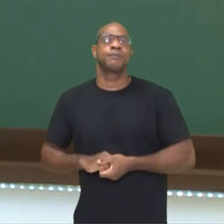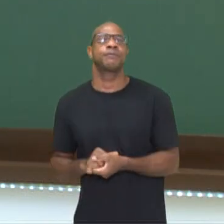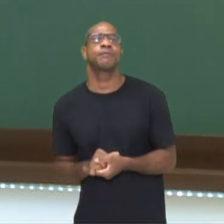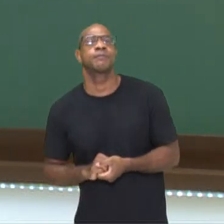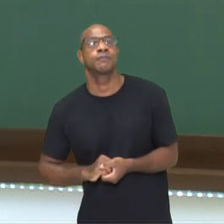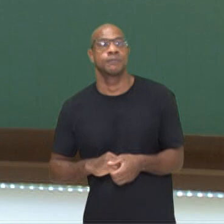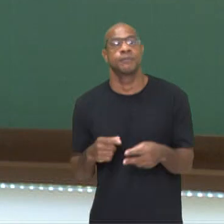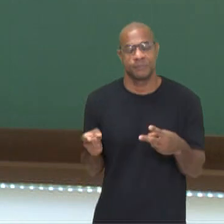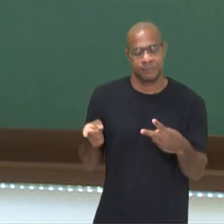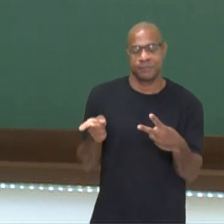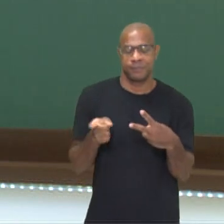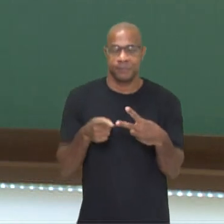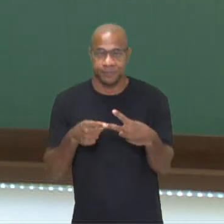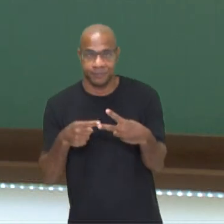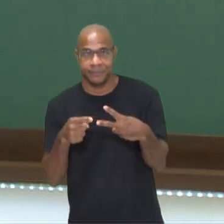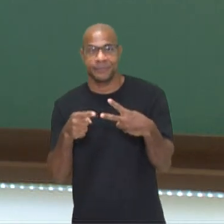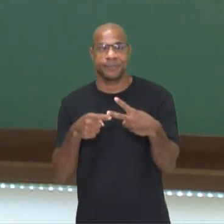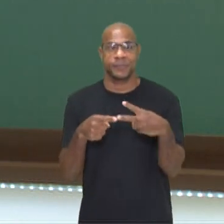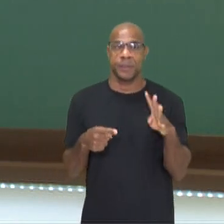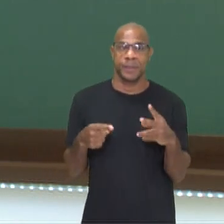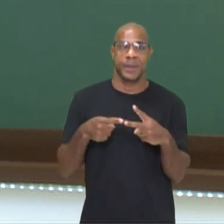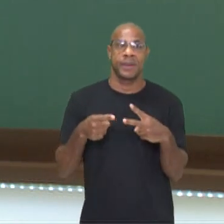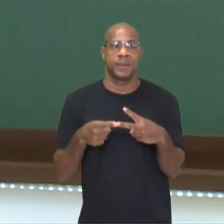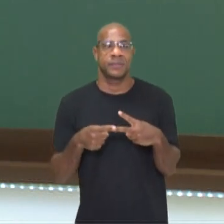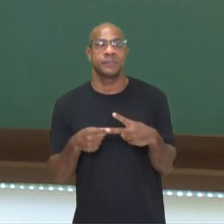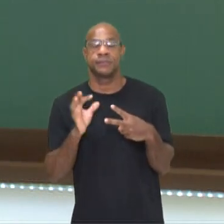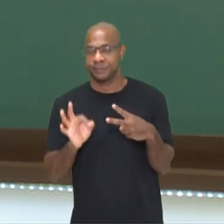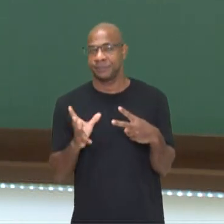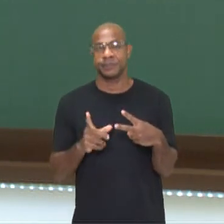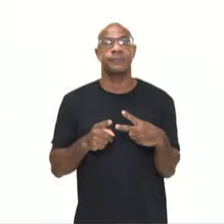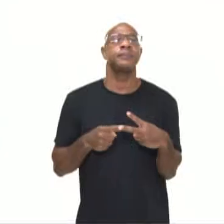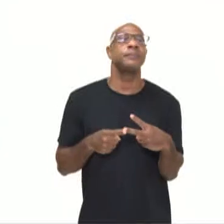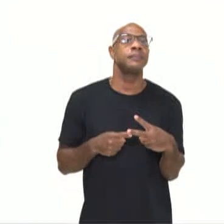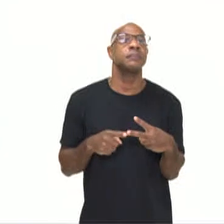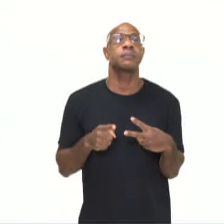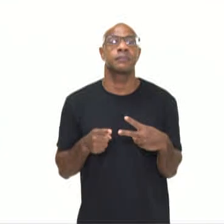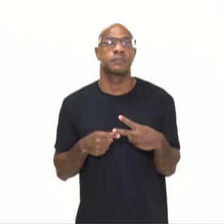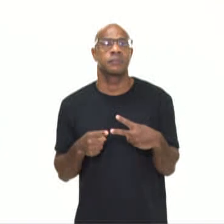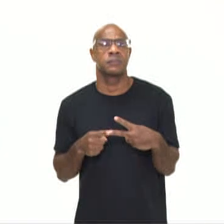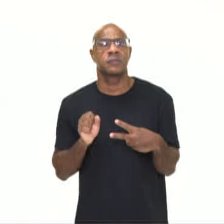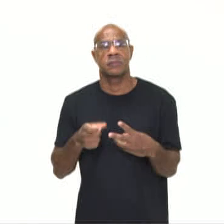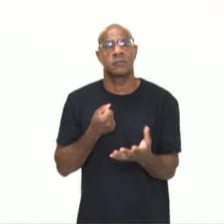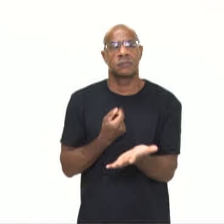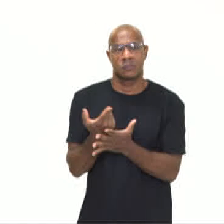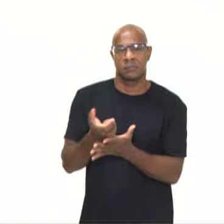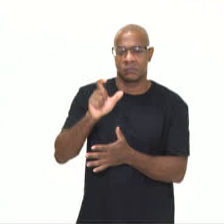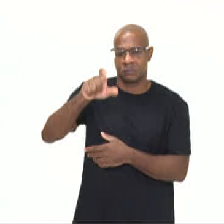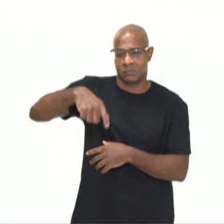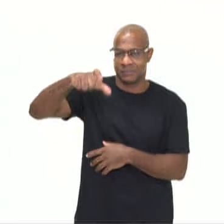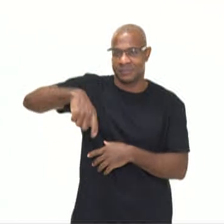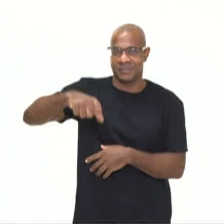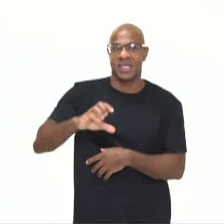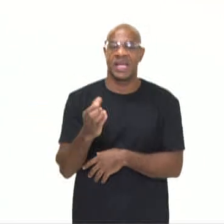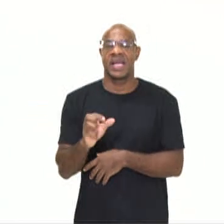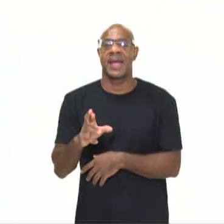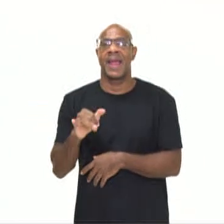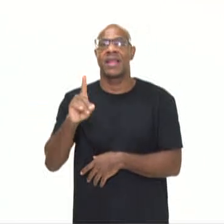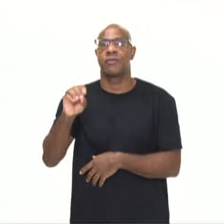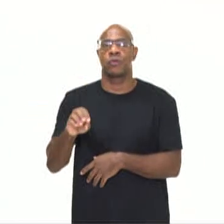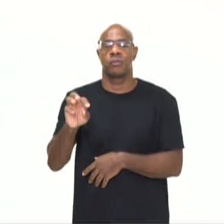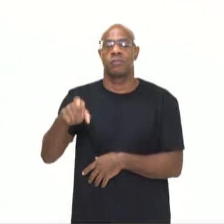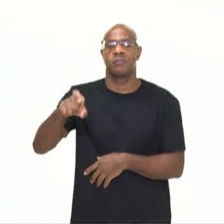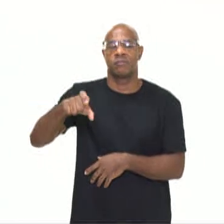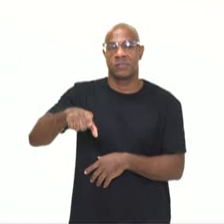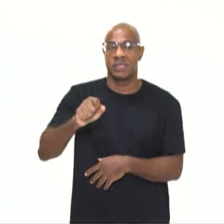outra pessoa. Então sempre tem juros, sim, essa está correta. A letra B. Se comprarmos no cartão de crédito no vencimento, se